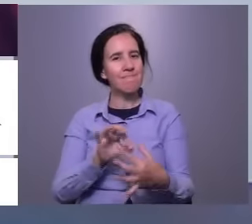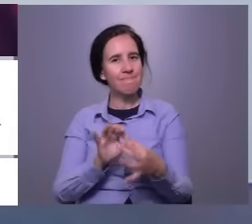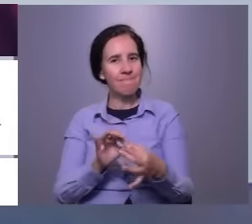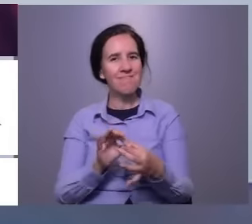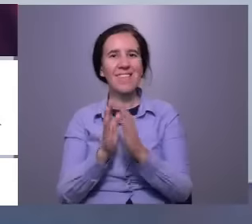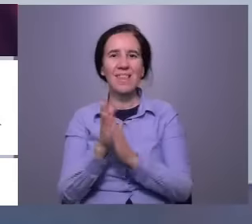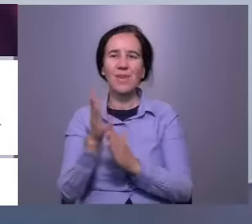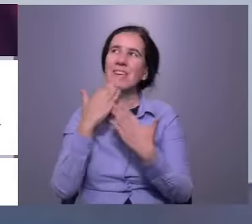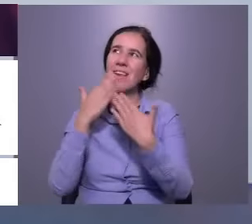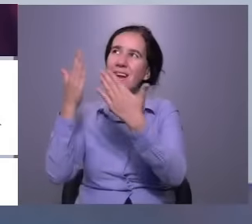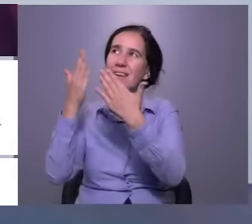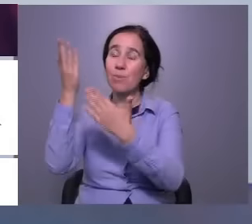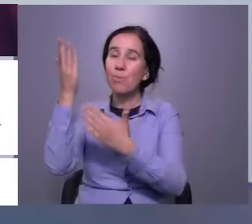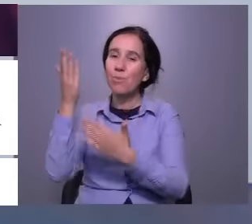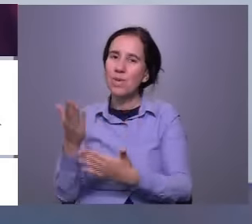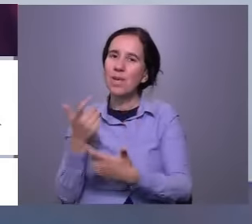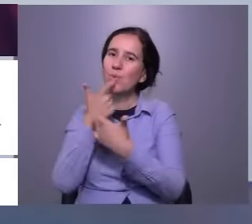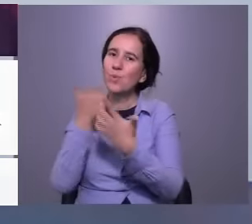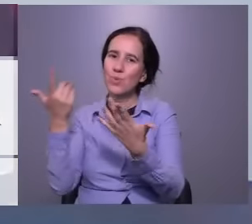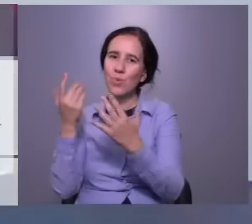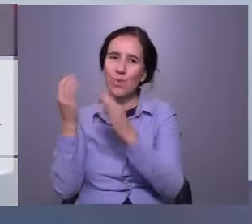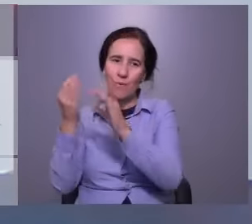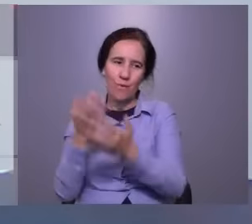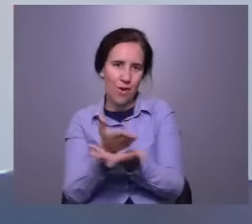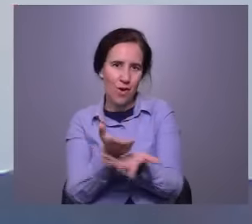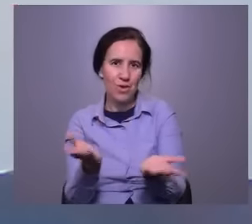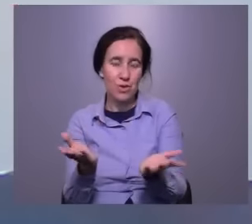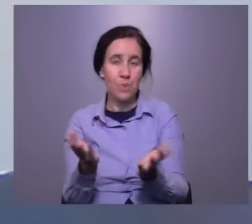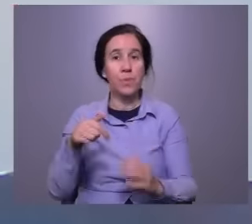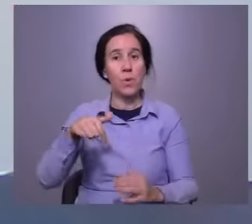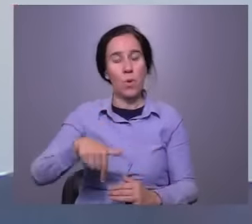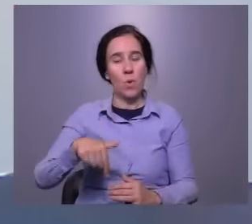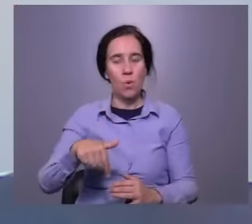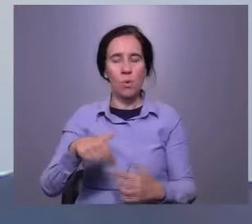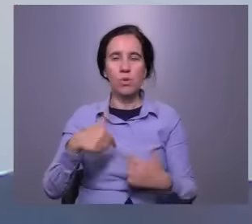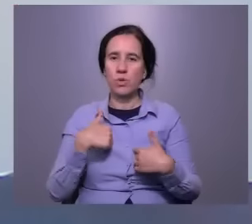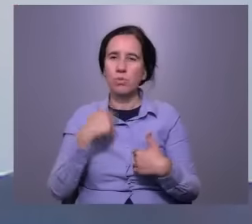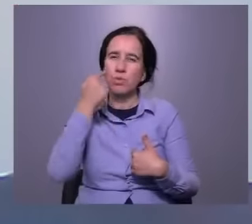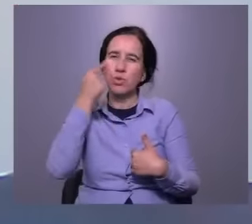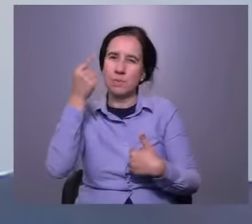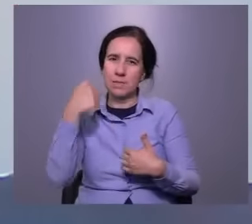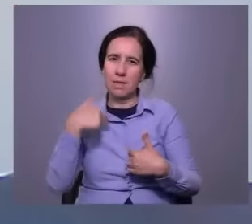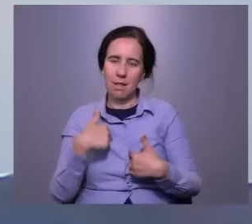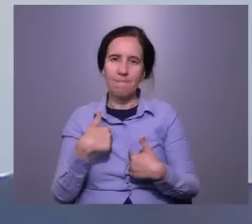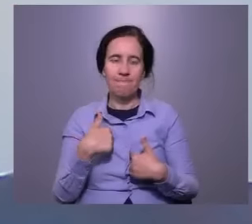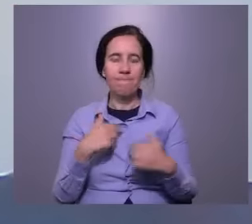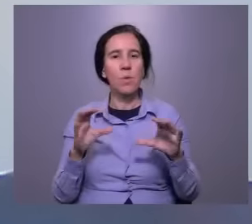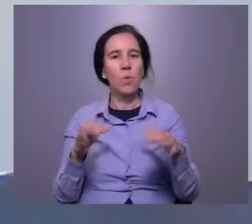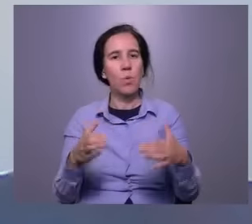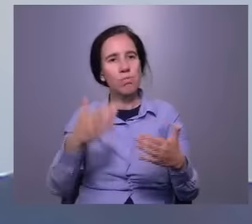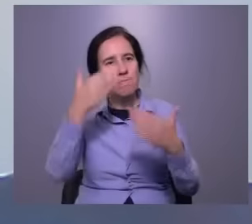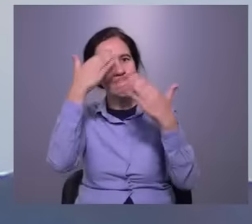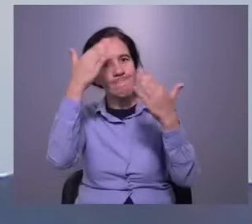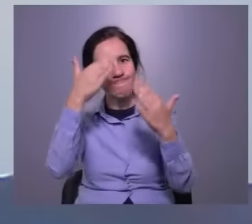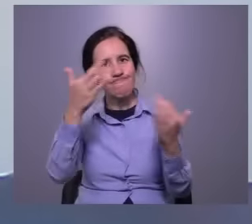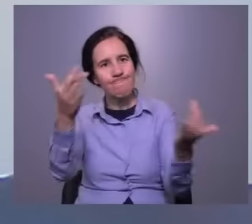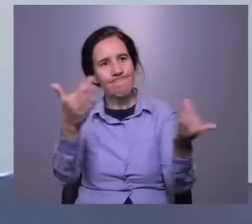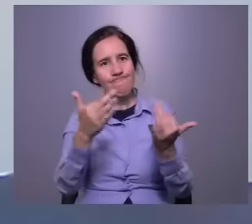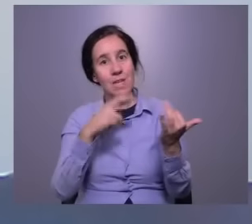deste calor, está um pouco dispersa neste vasto recinto de oração, mas uma assembleia que se sente unida nos mesmos